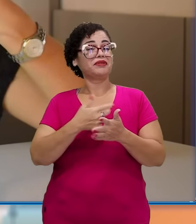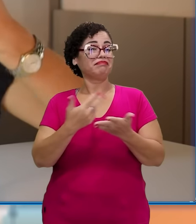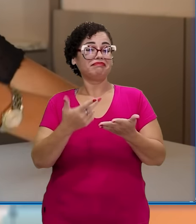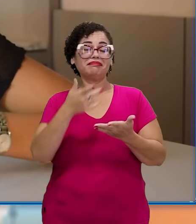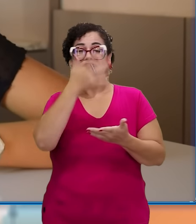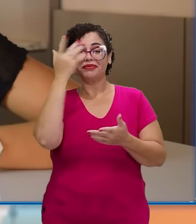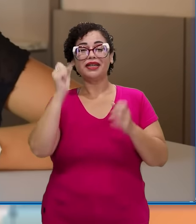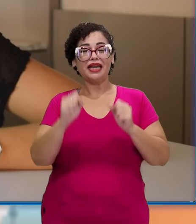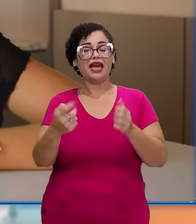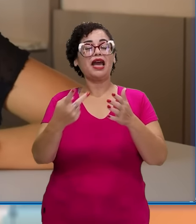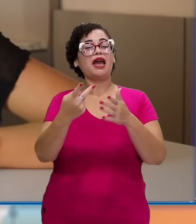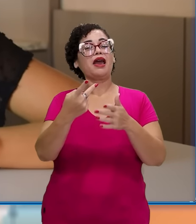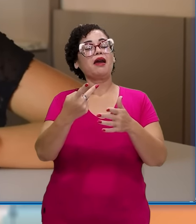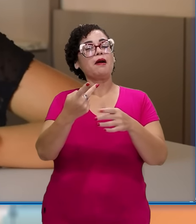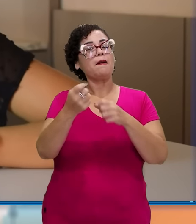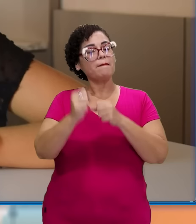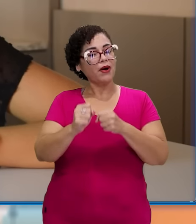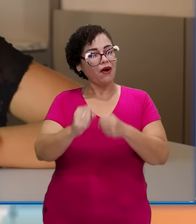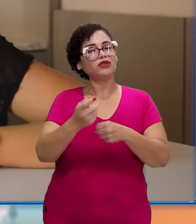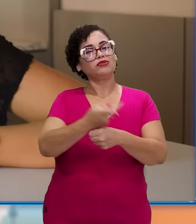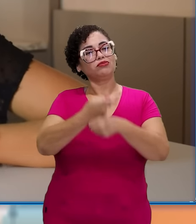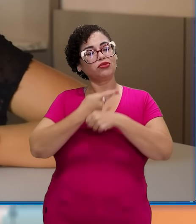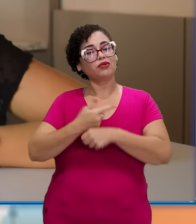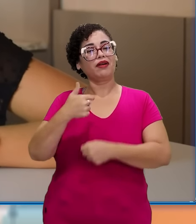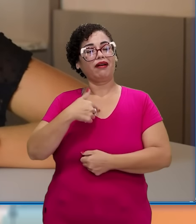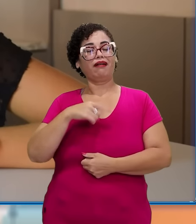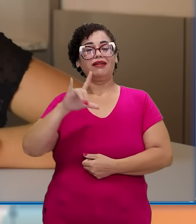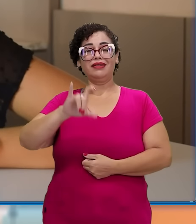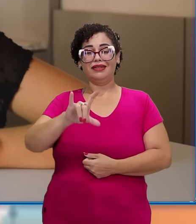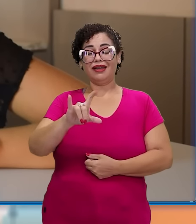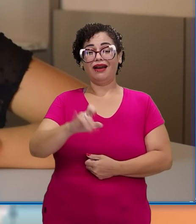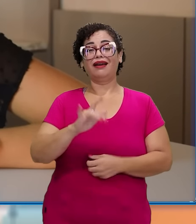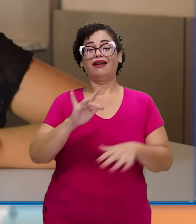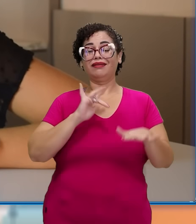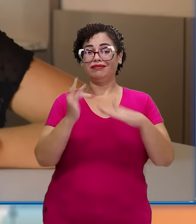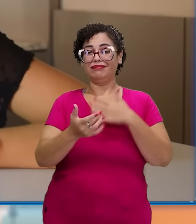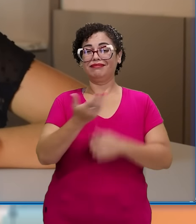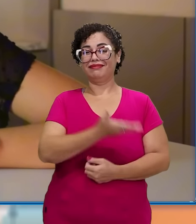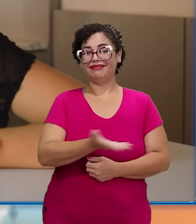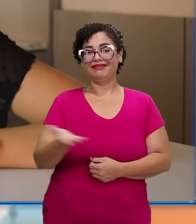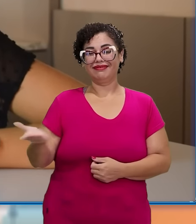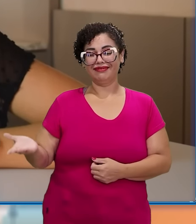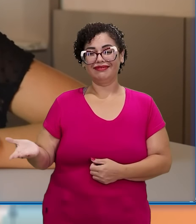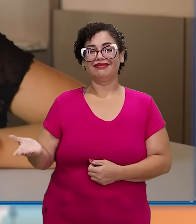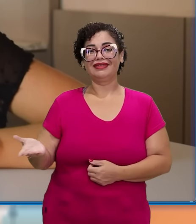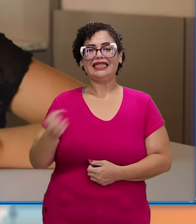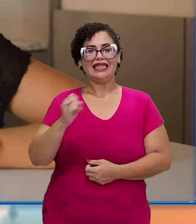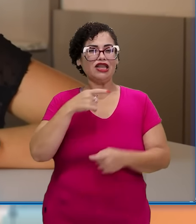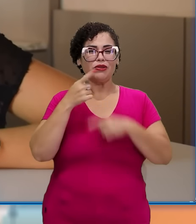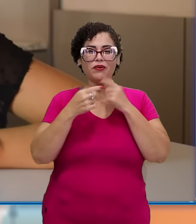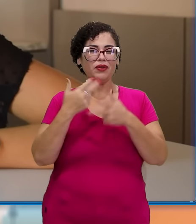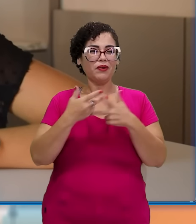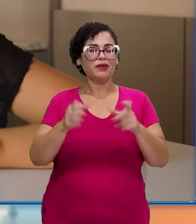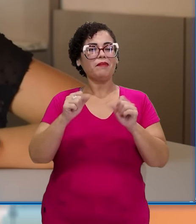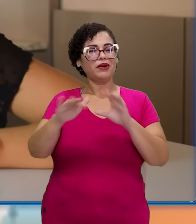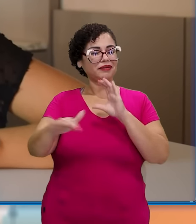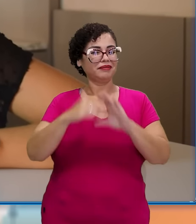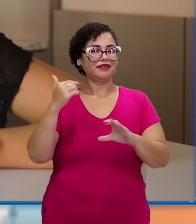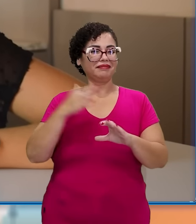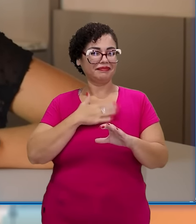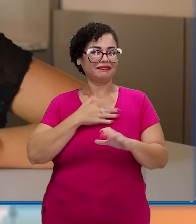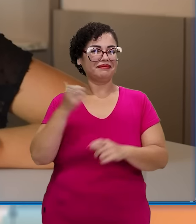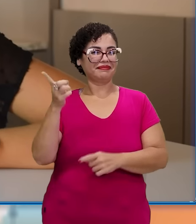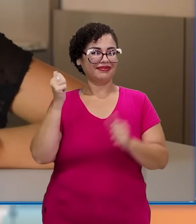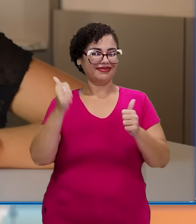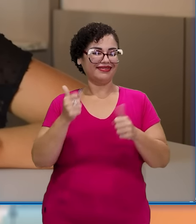e responder as suas perguntas para quem quiser pode me acompanhar lá nas redes sociais o meu Instagram é @pm Marian Nogueira e se você